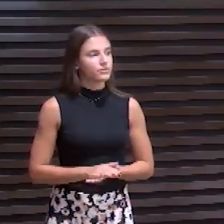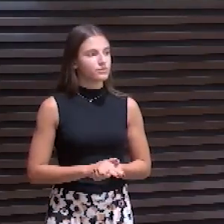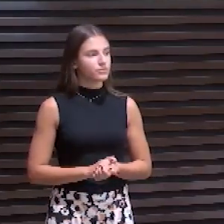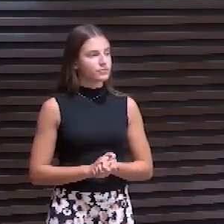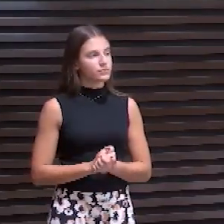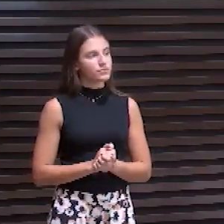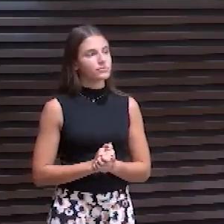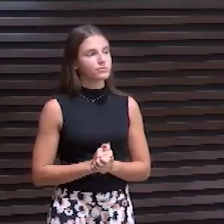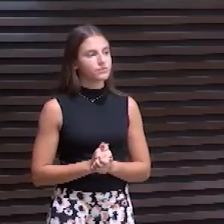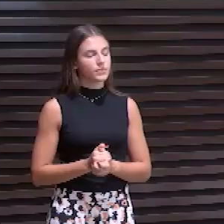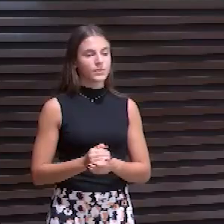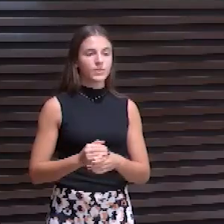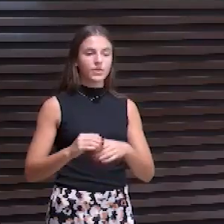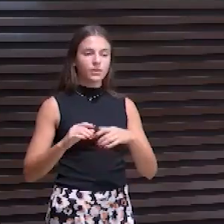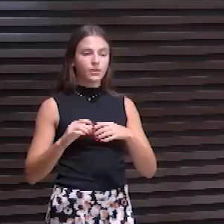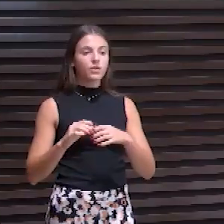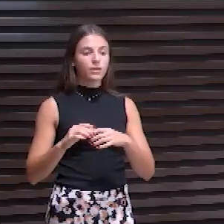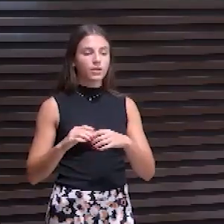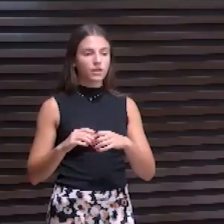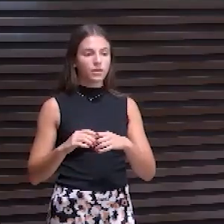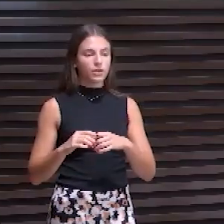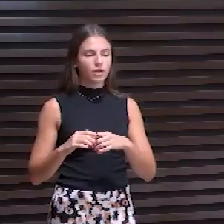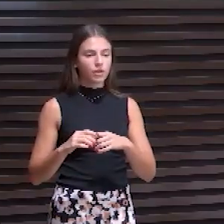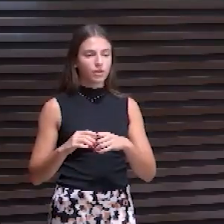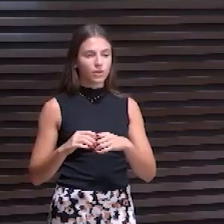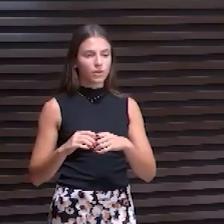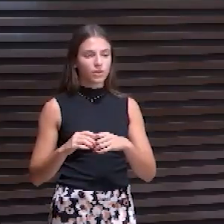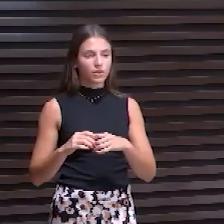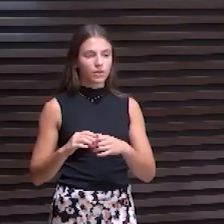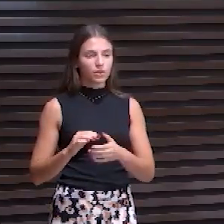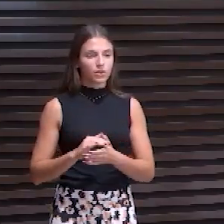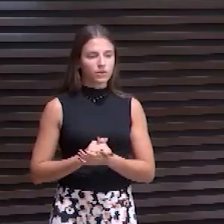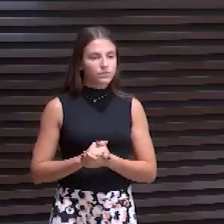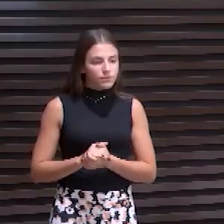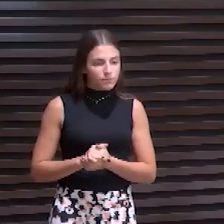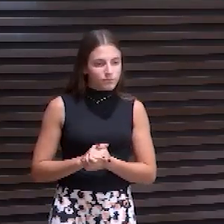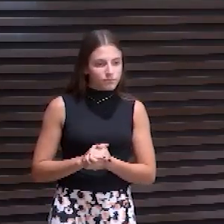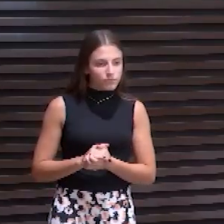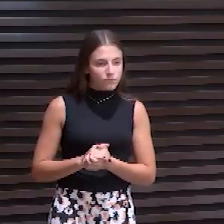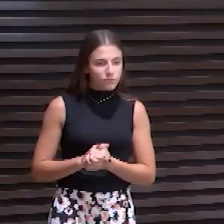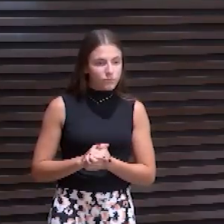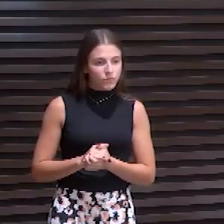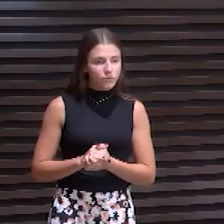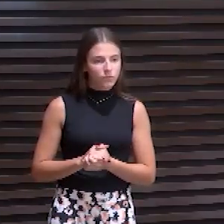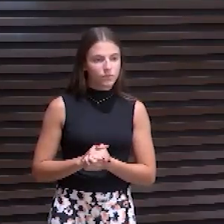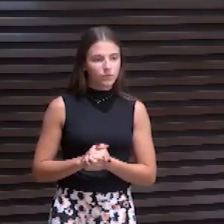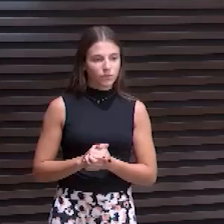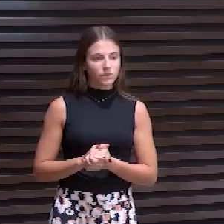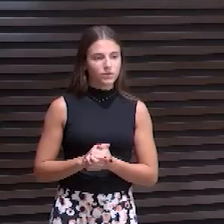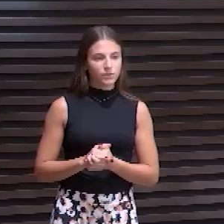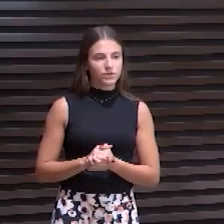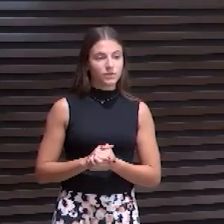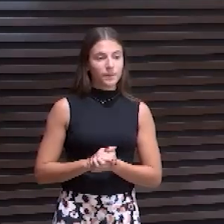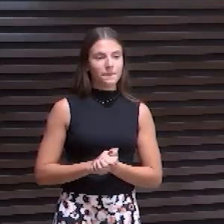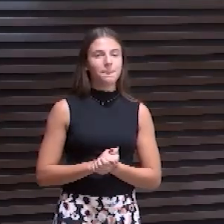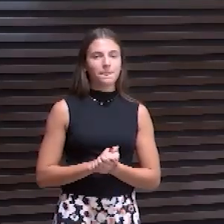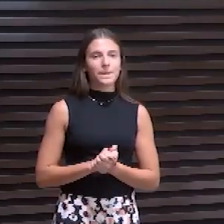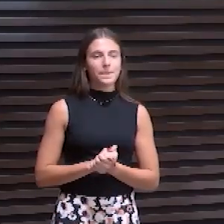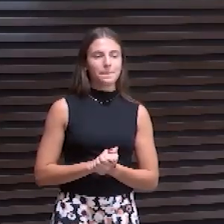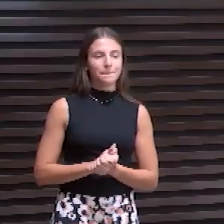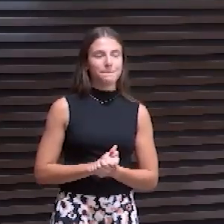Evangelho segundo Lucas, capítulo 4, dos versos 22 ao 30.